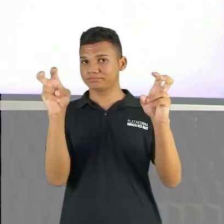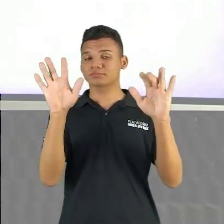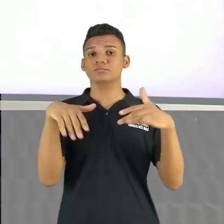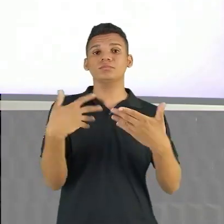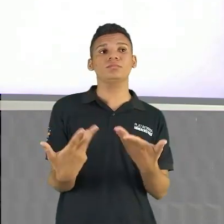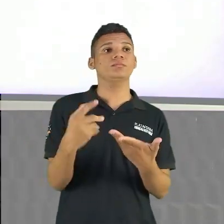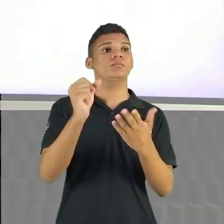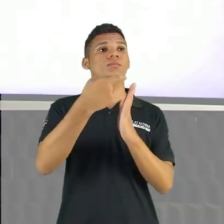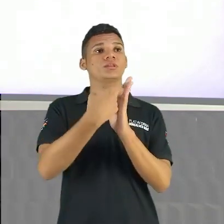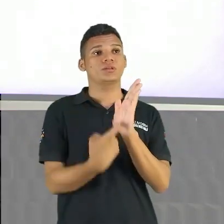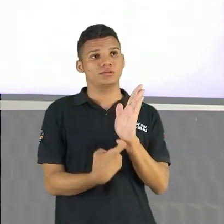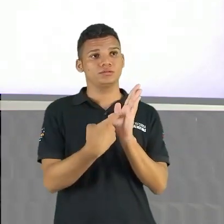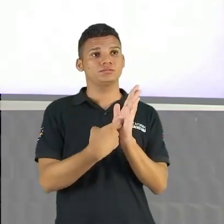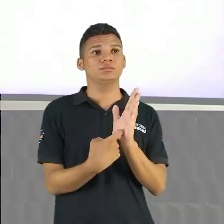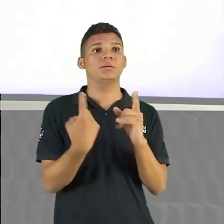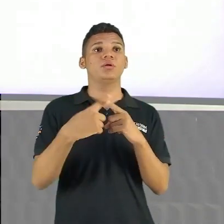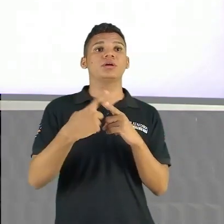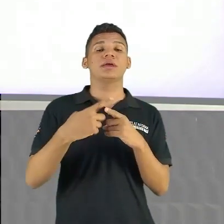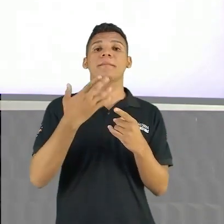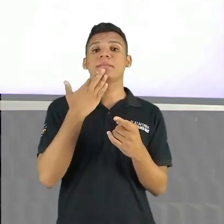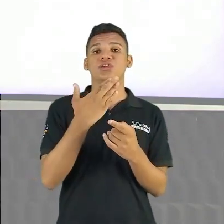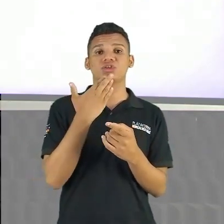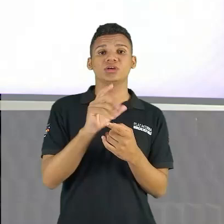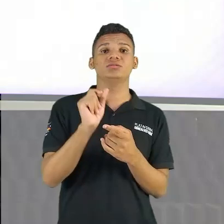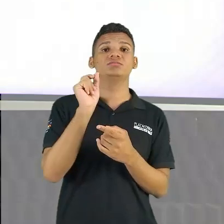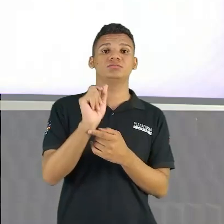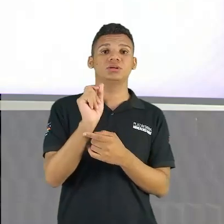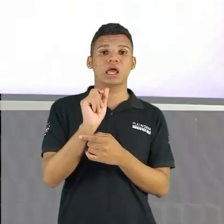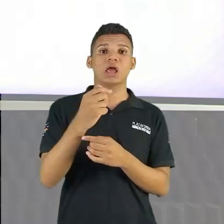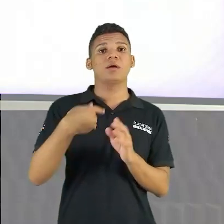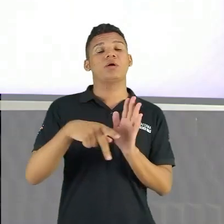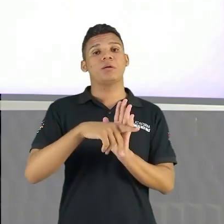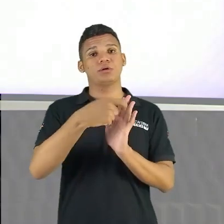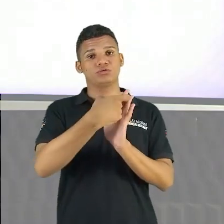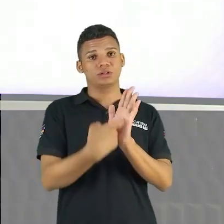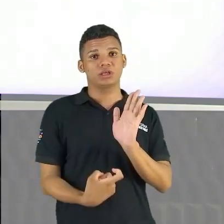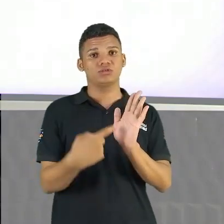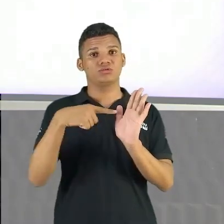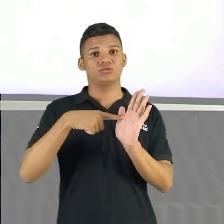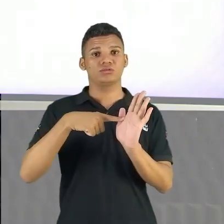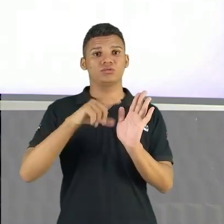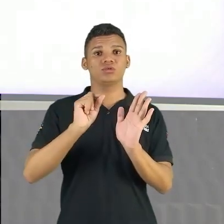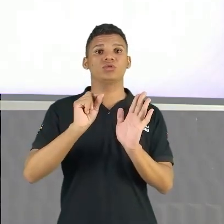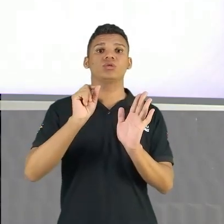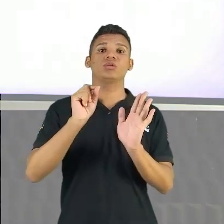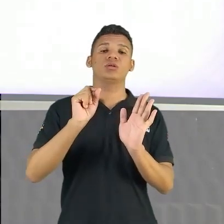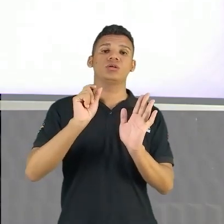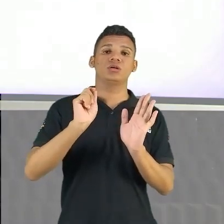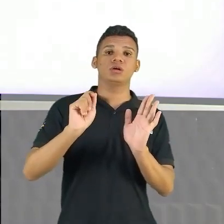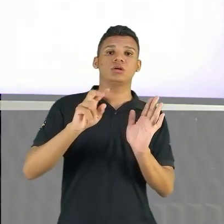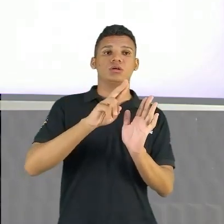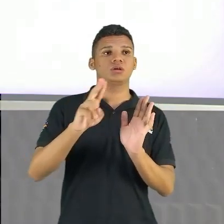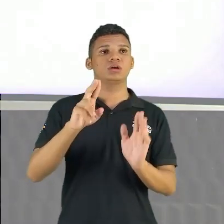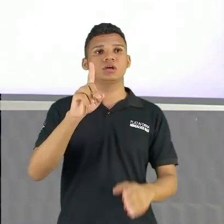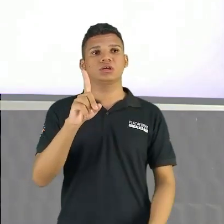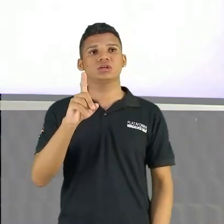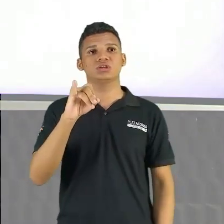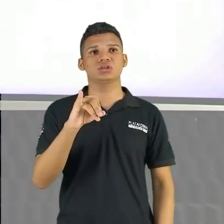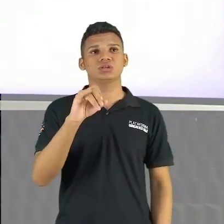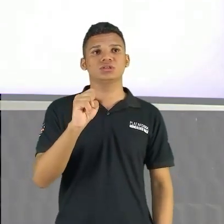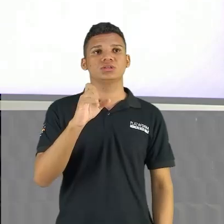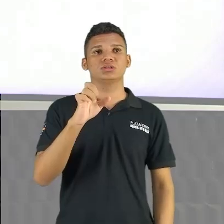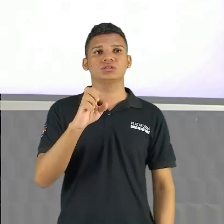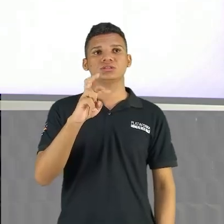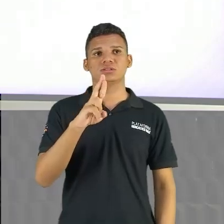esse texto em prosa Além disso ele Exige uma modalidade textual que é chamado de dissertativo